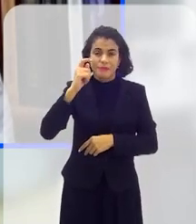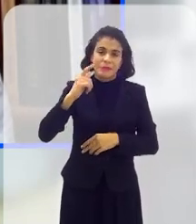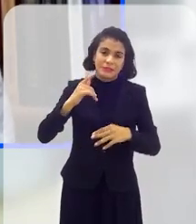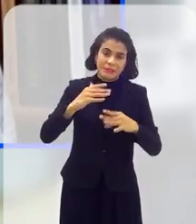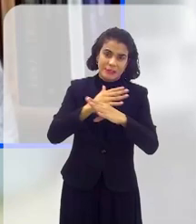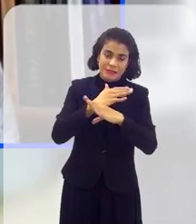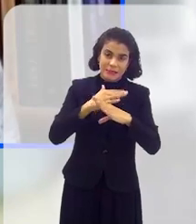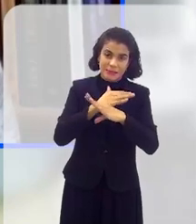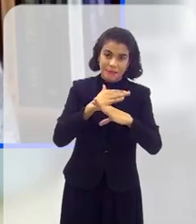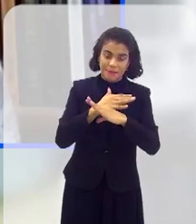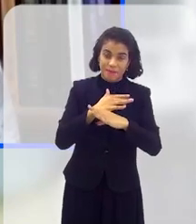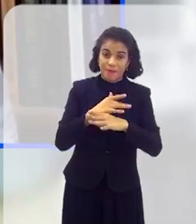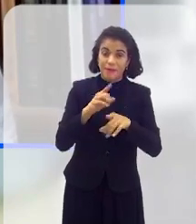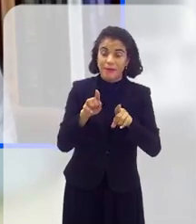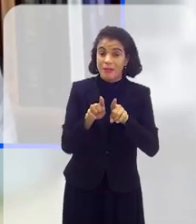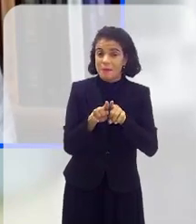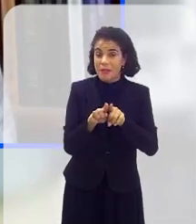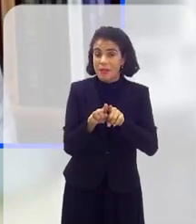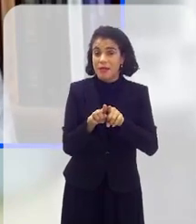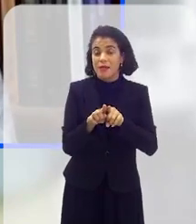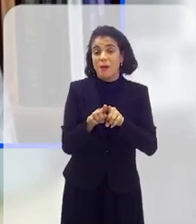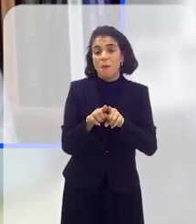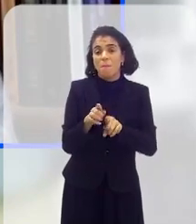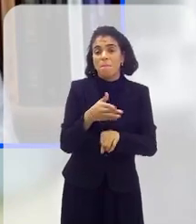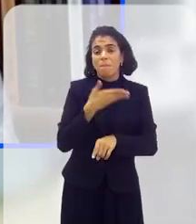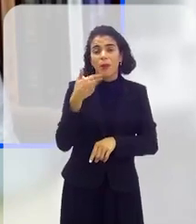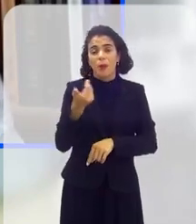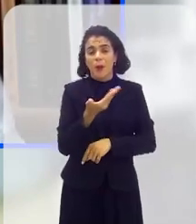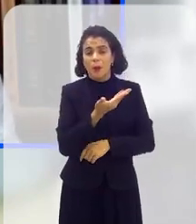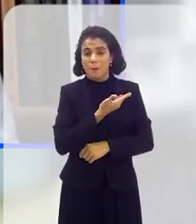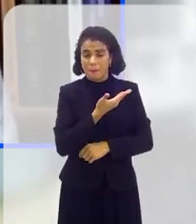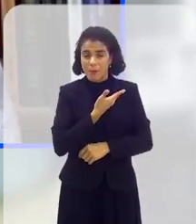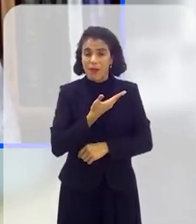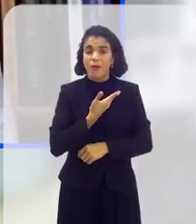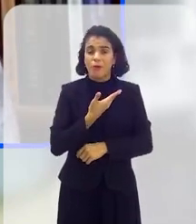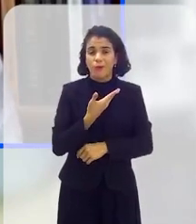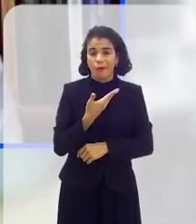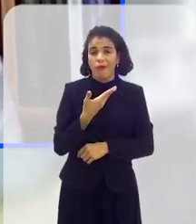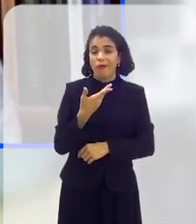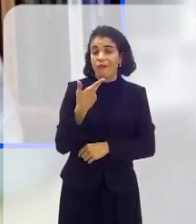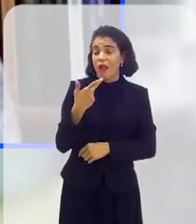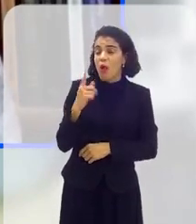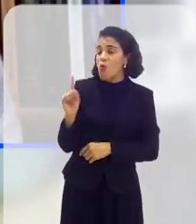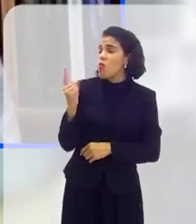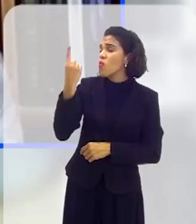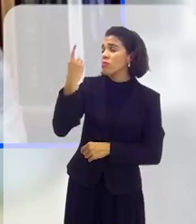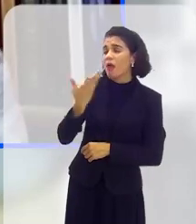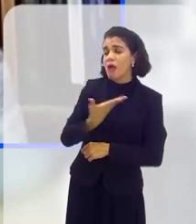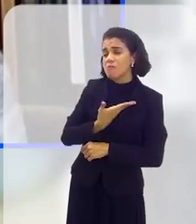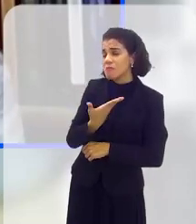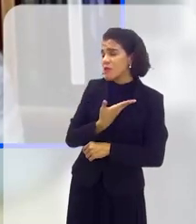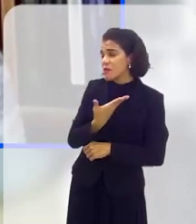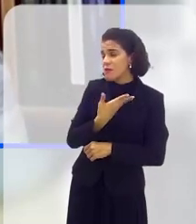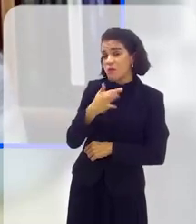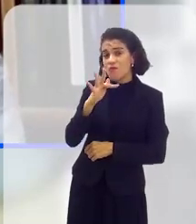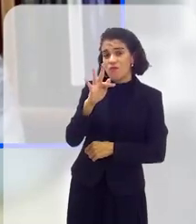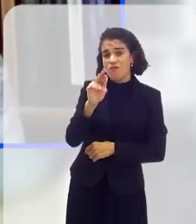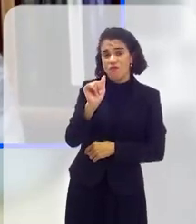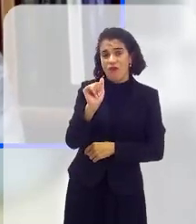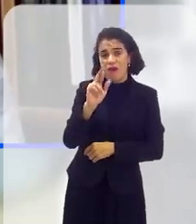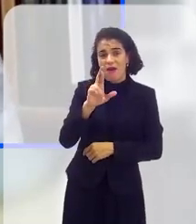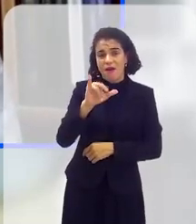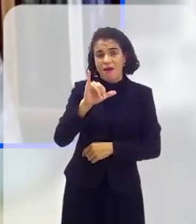na cidade. É, um dos maiores, ou um melhor amigo, ele diz, né, o personagem diz que ele é o único amigo